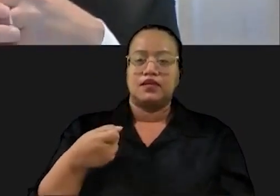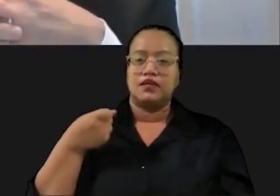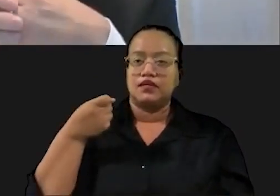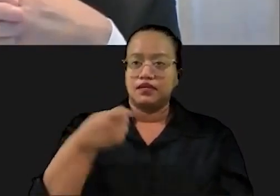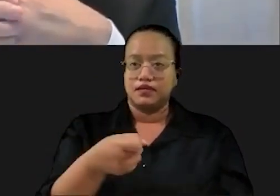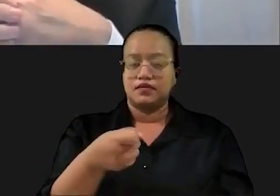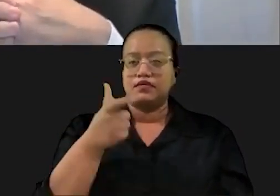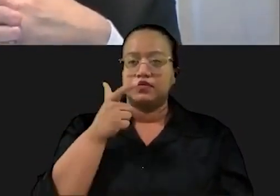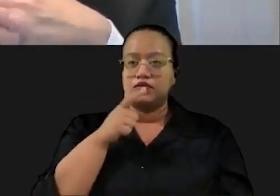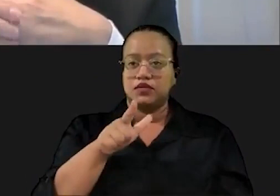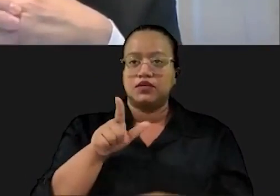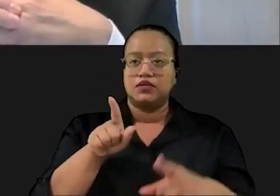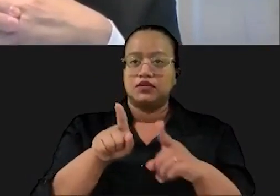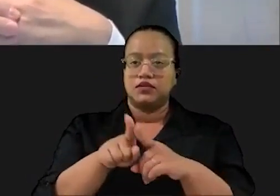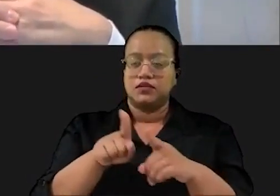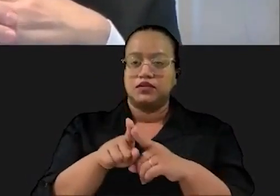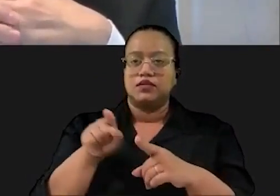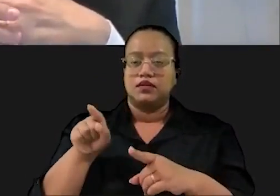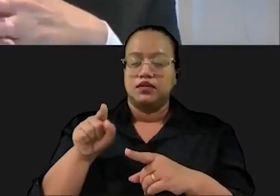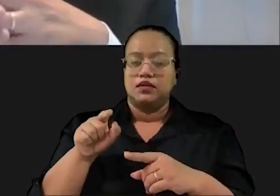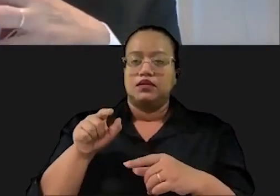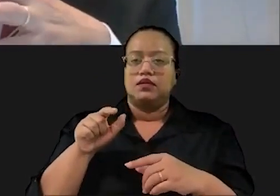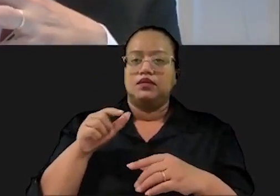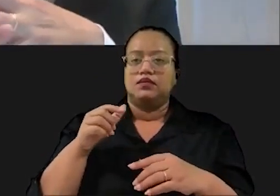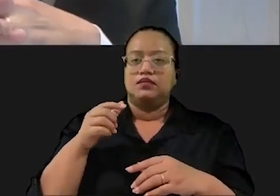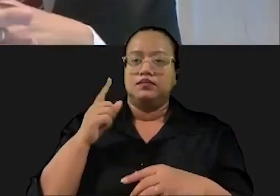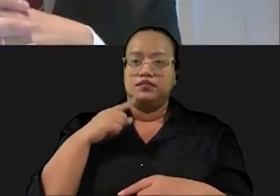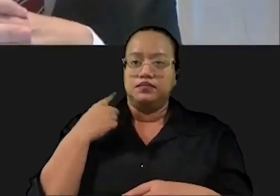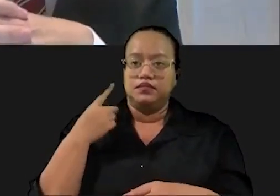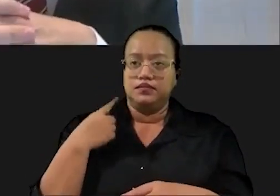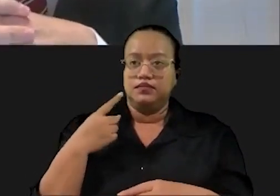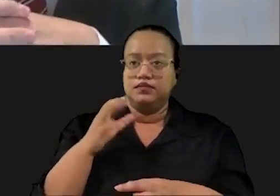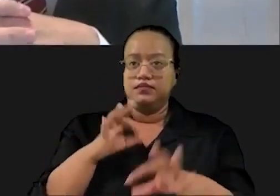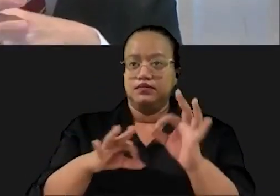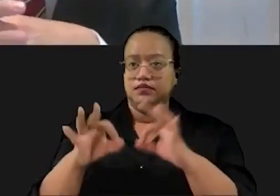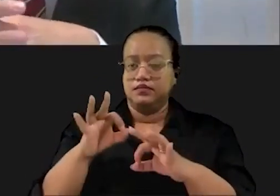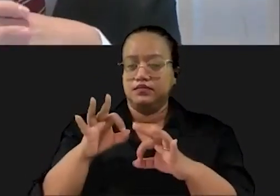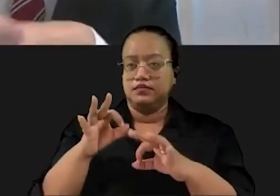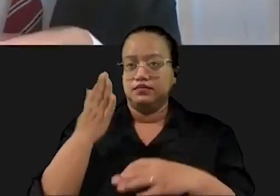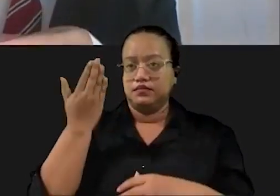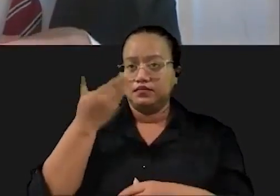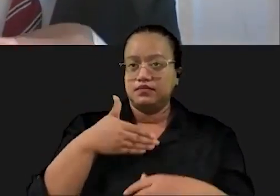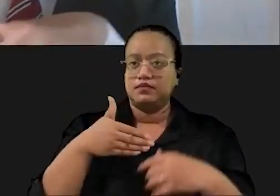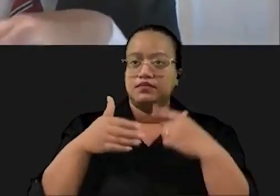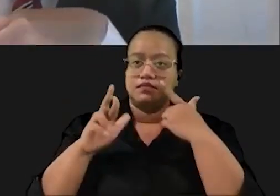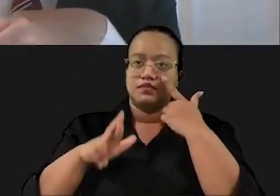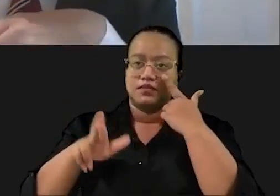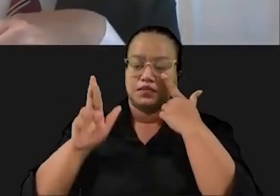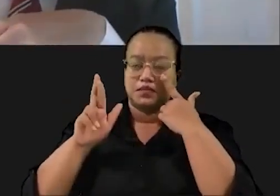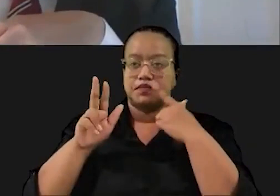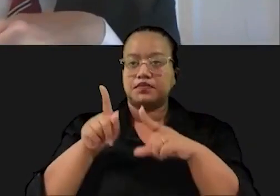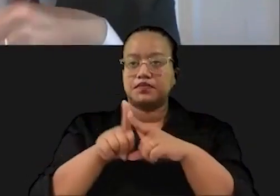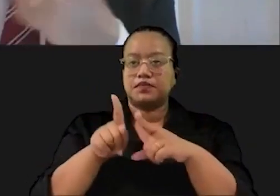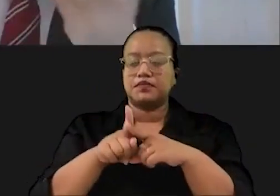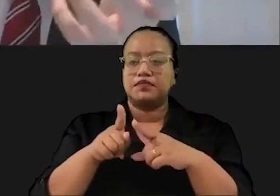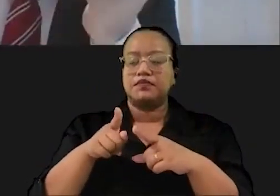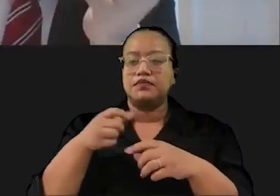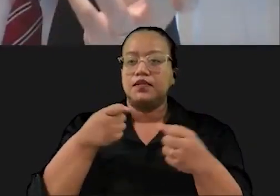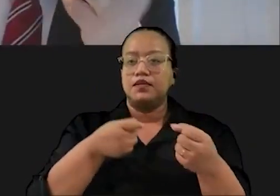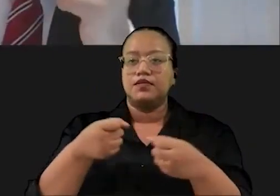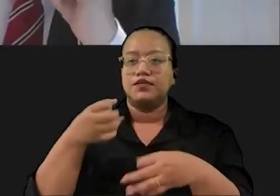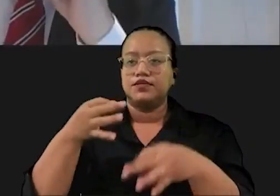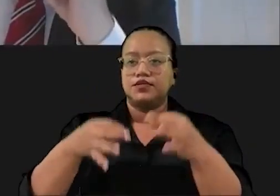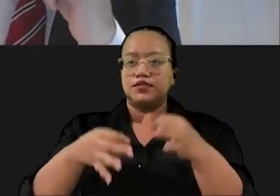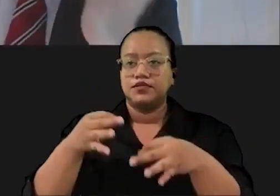prova, e ao Poder Judiciário agiliza a tramitação dos feitos e encurta a pauta de audiência. Lembrando aqui, como um